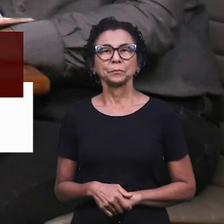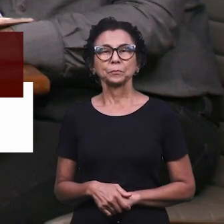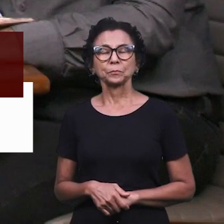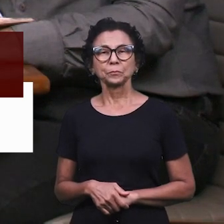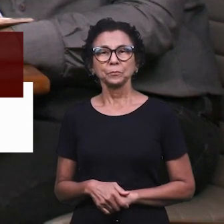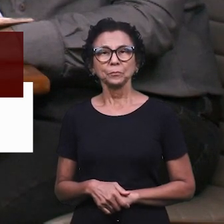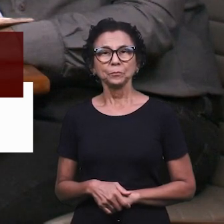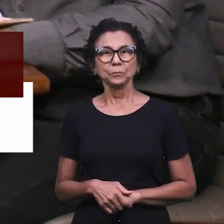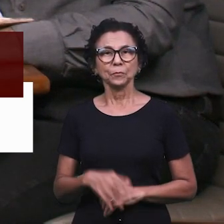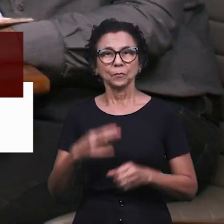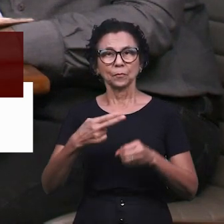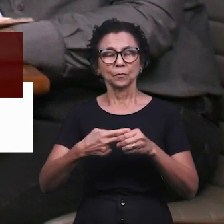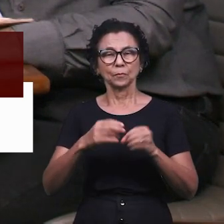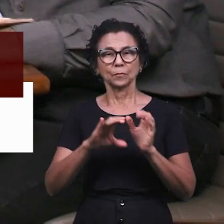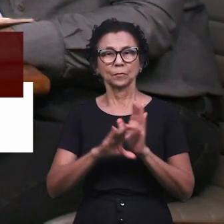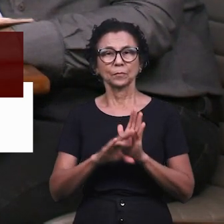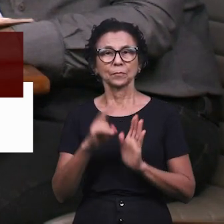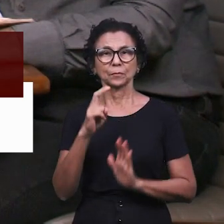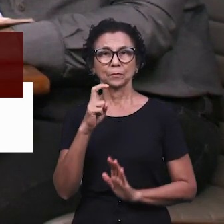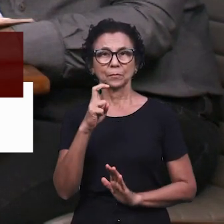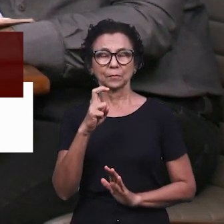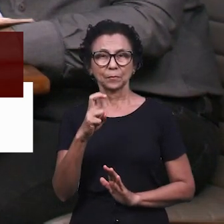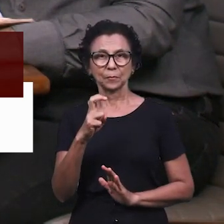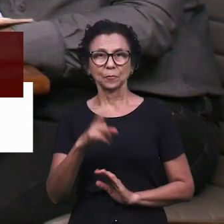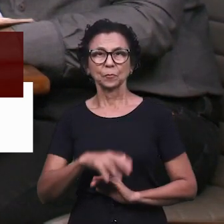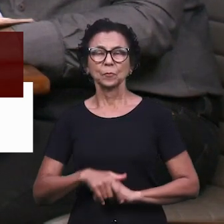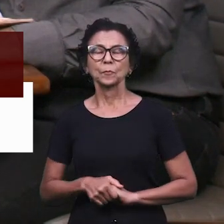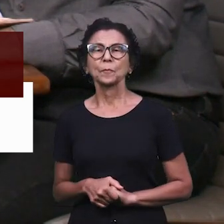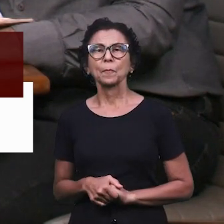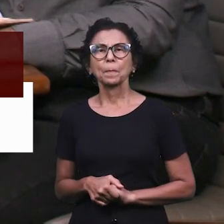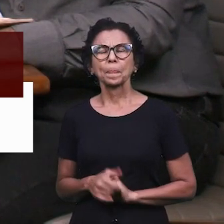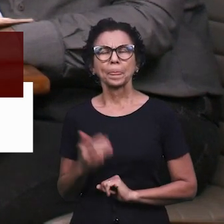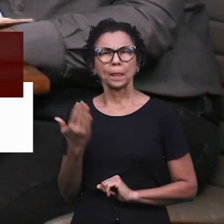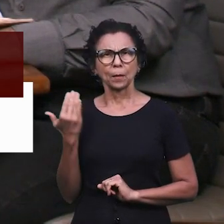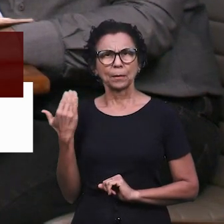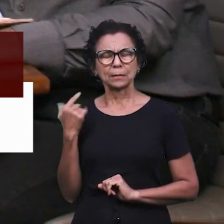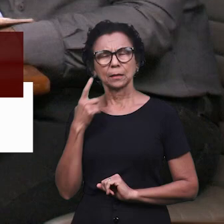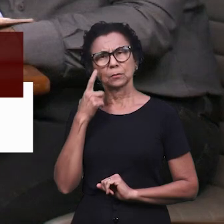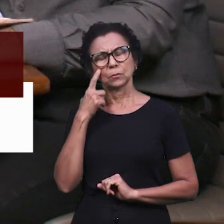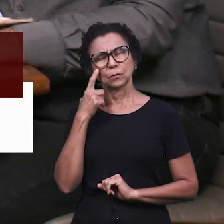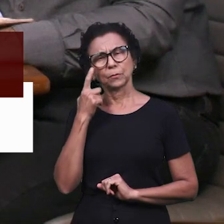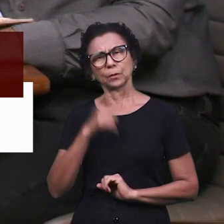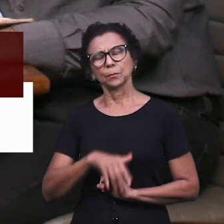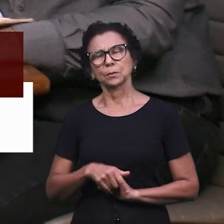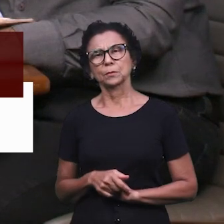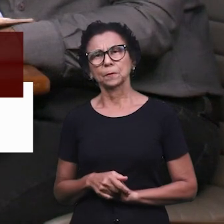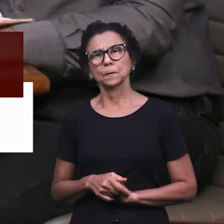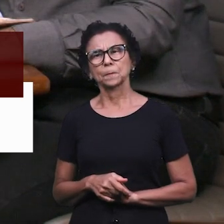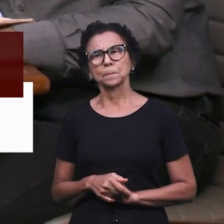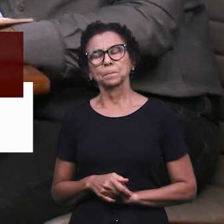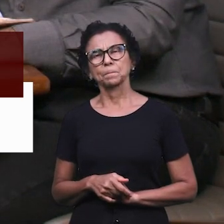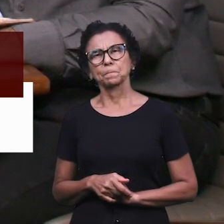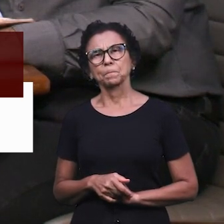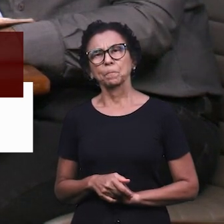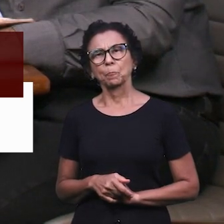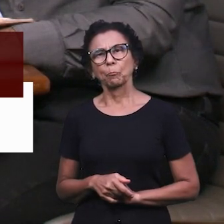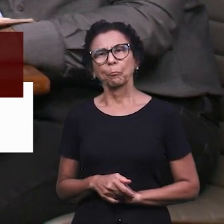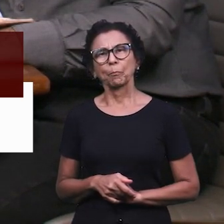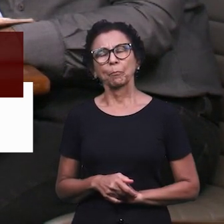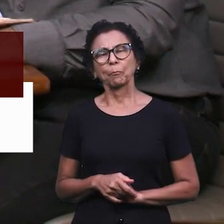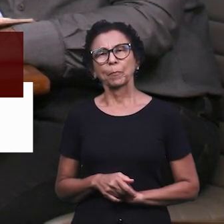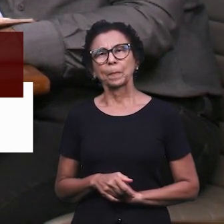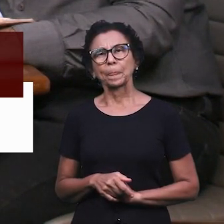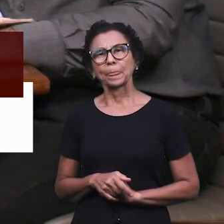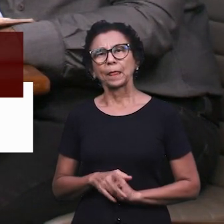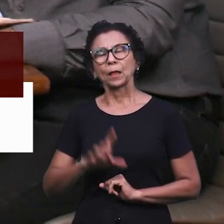do livro de Números. No capítulo anterior, nós vimos aqui como foi a divisão aqui do trabalho